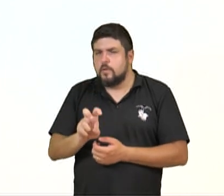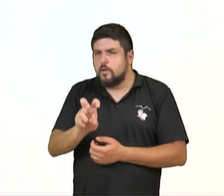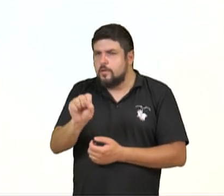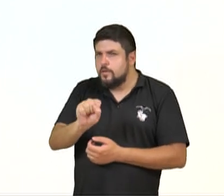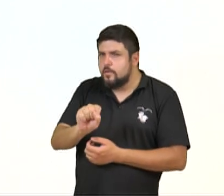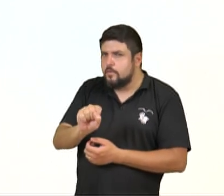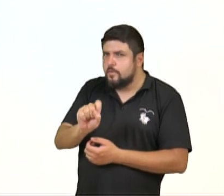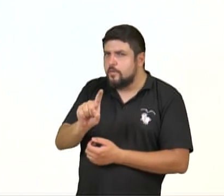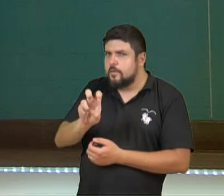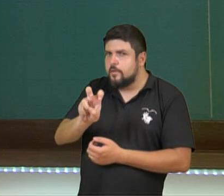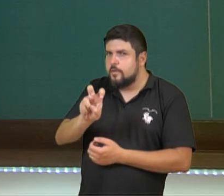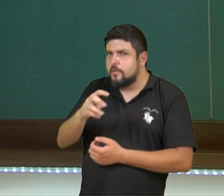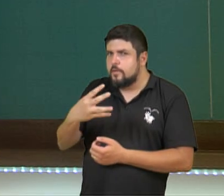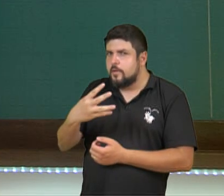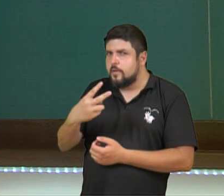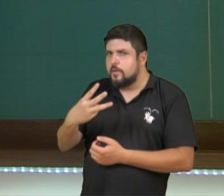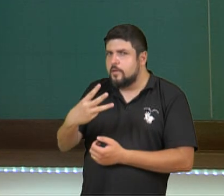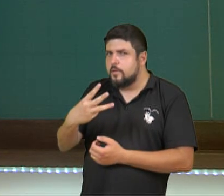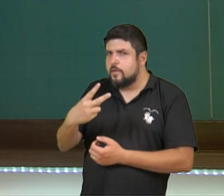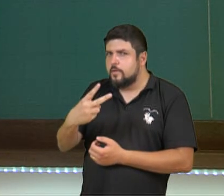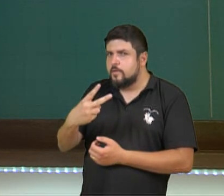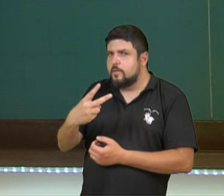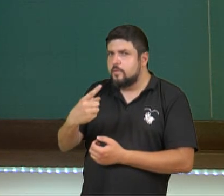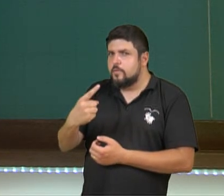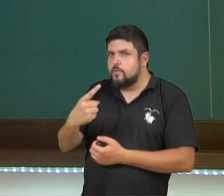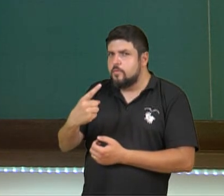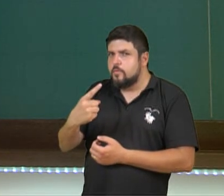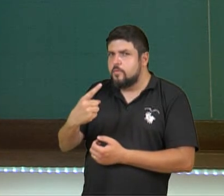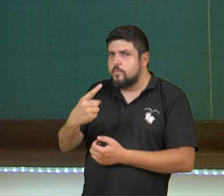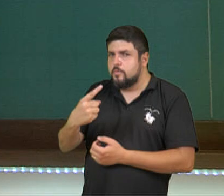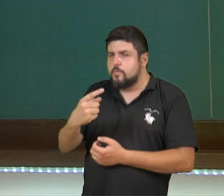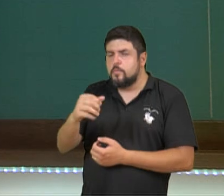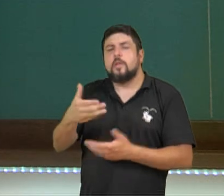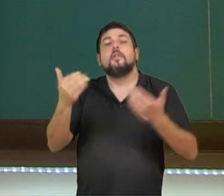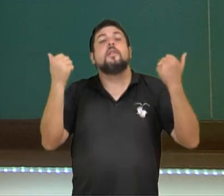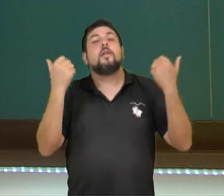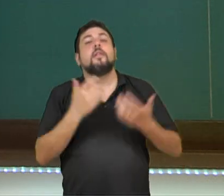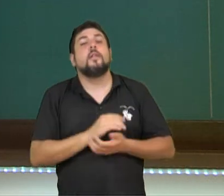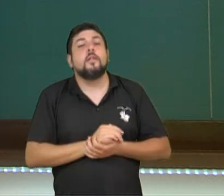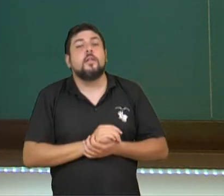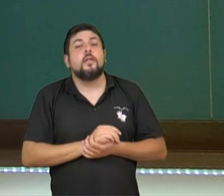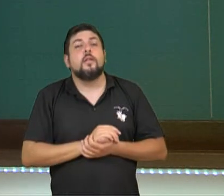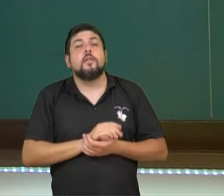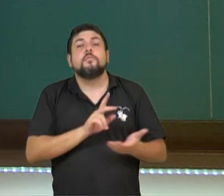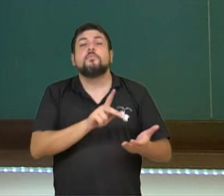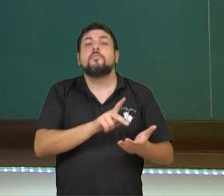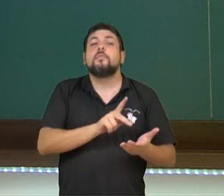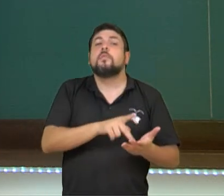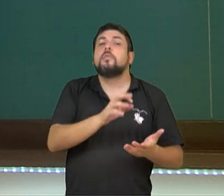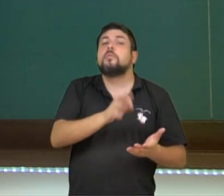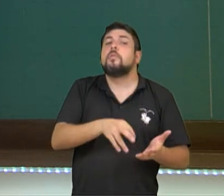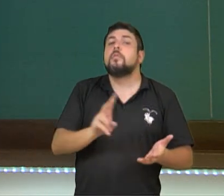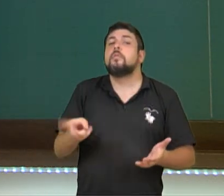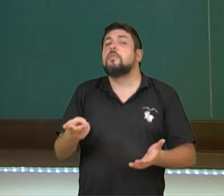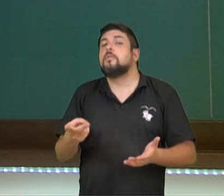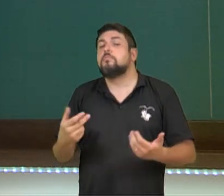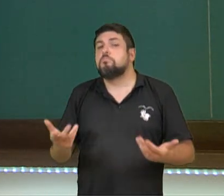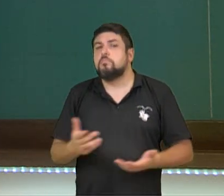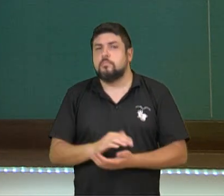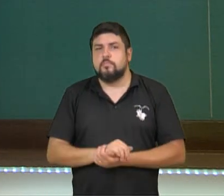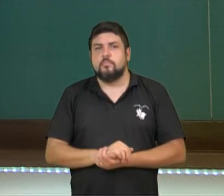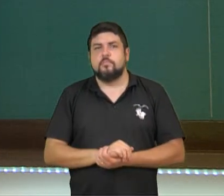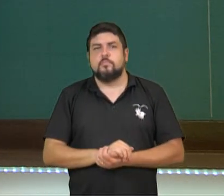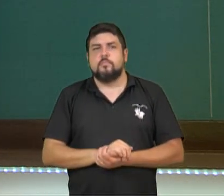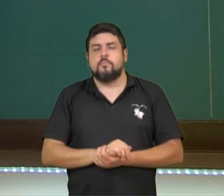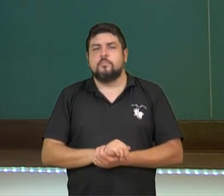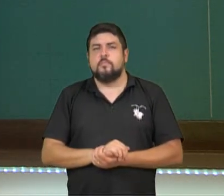segundos. 5, 4, 3, 2, 1. E daí, verdadeiro ou falso? Vamos ver?